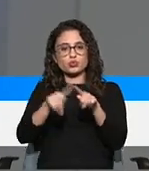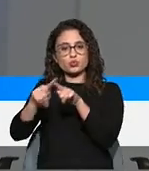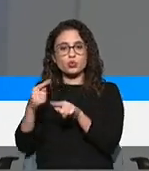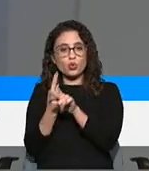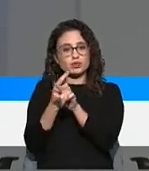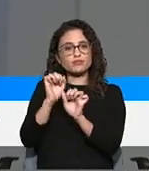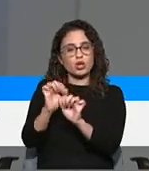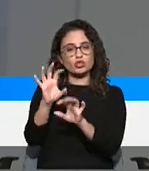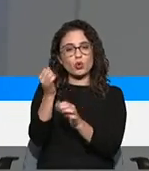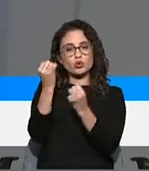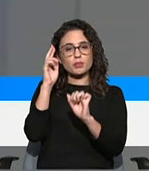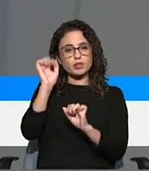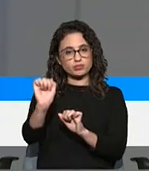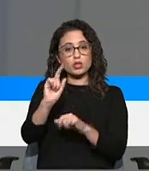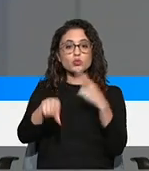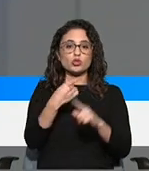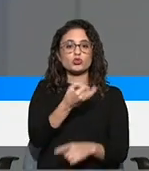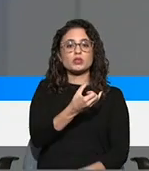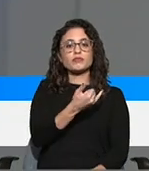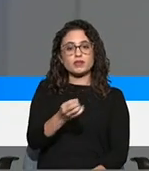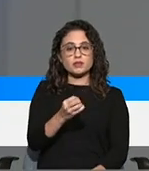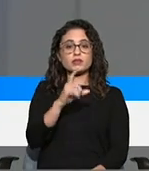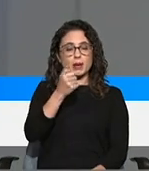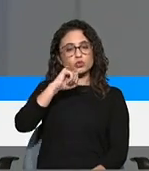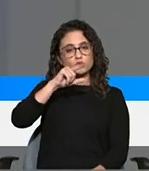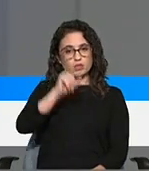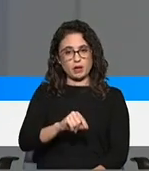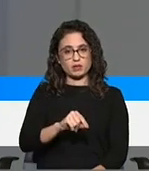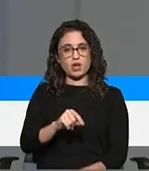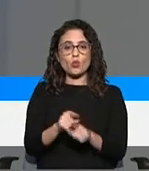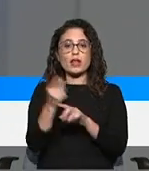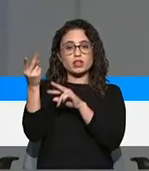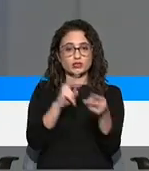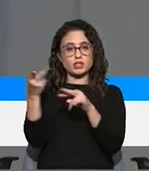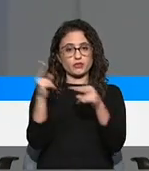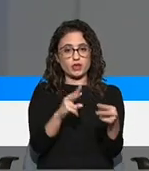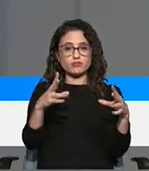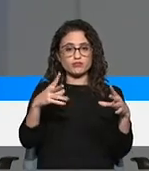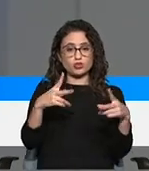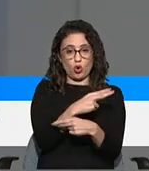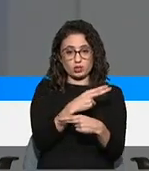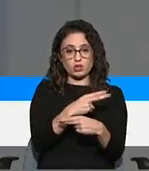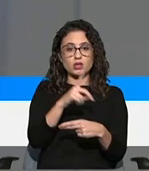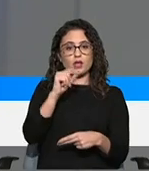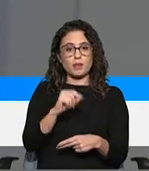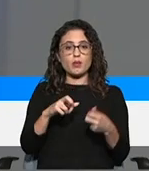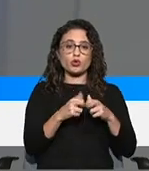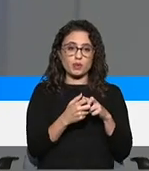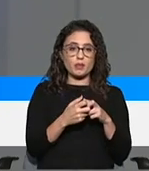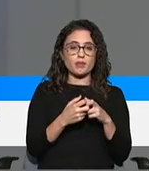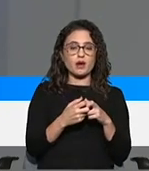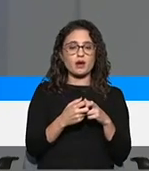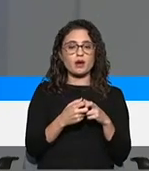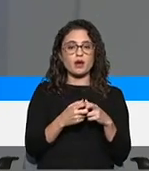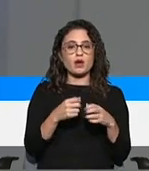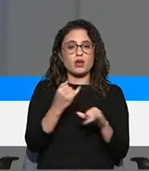partir de 2020 com a região autónoma dos açoures reduziram as transferências reduziram a resolução dos problemas nomeadamente que afetavam na Dupla e na tripla